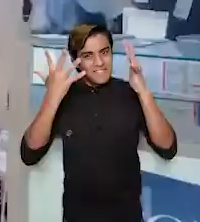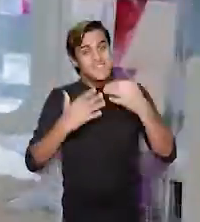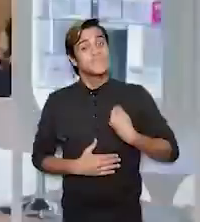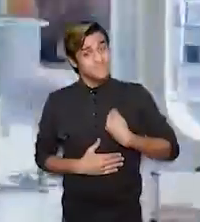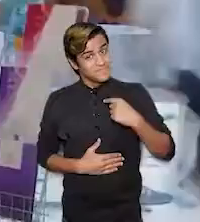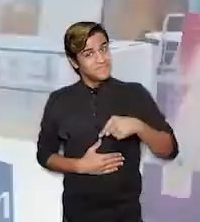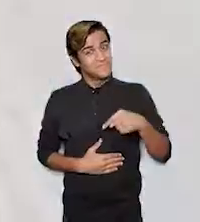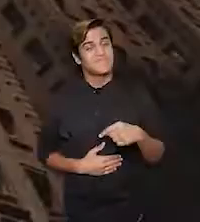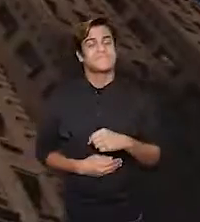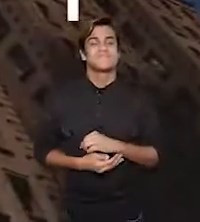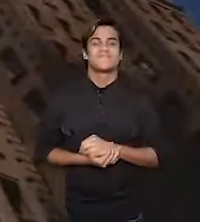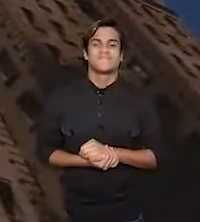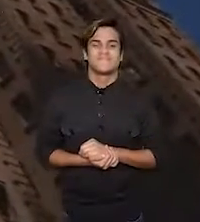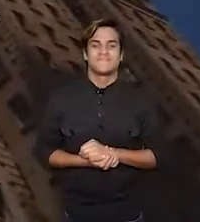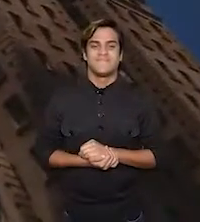feiras e eventos.